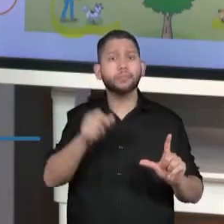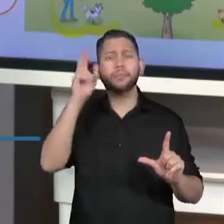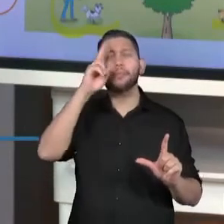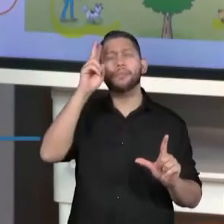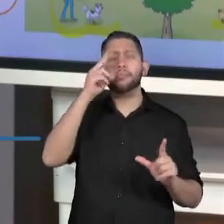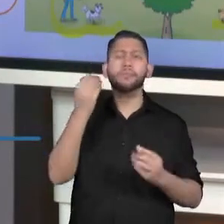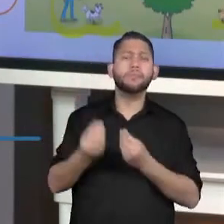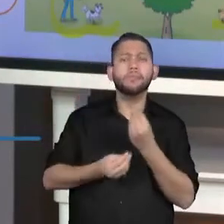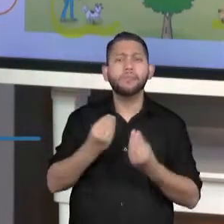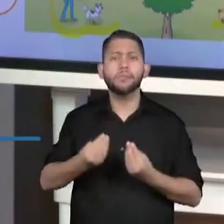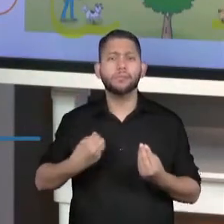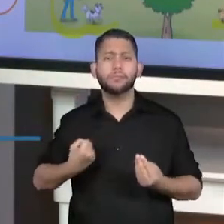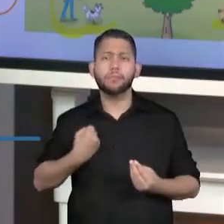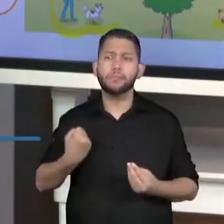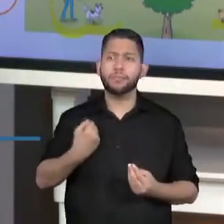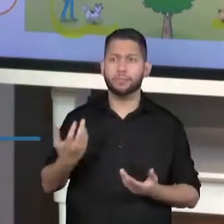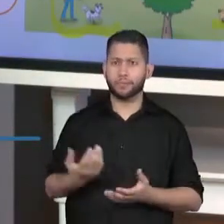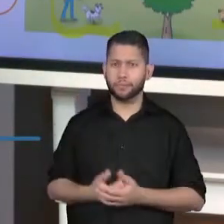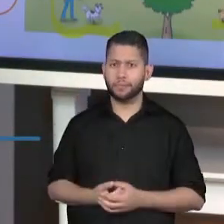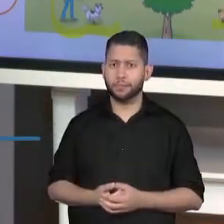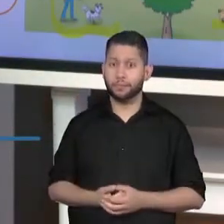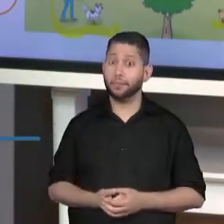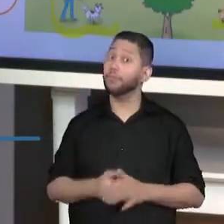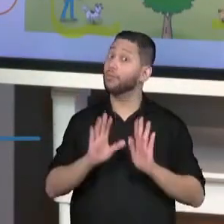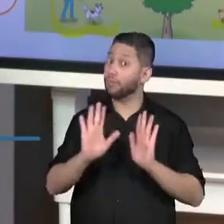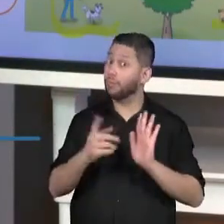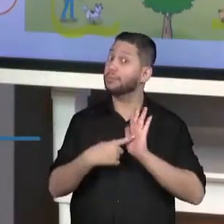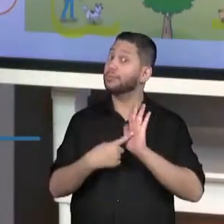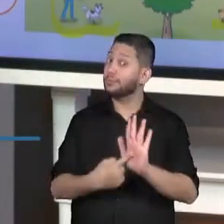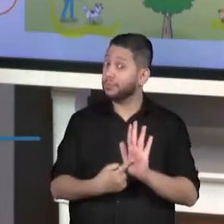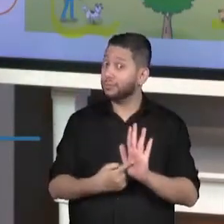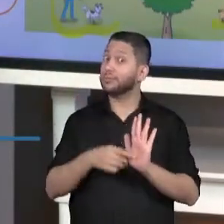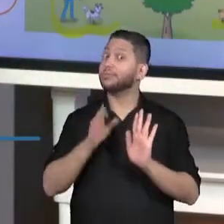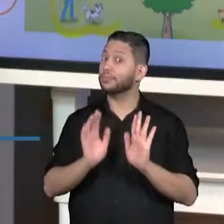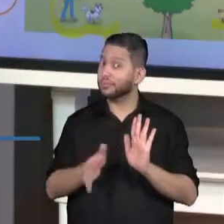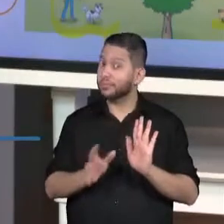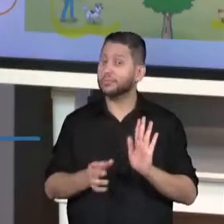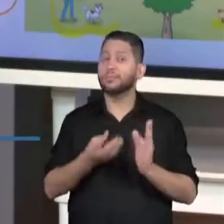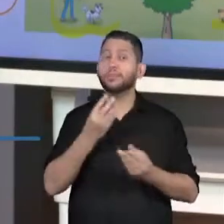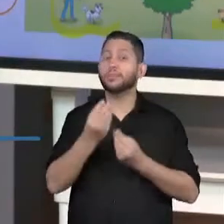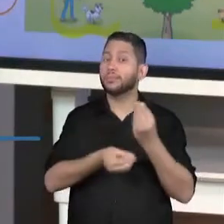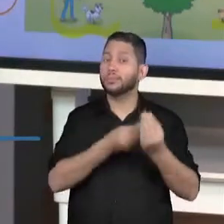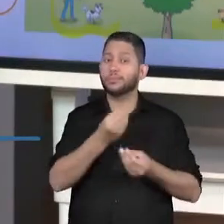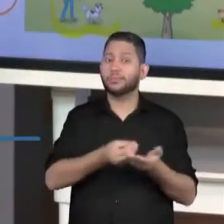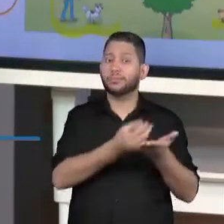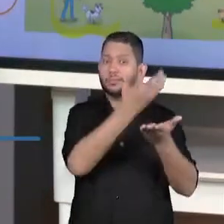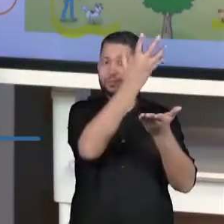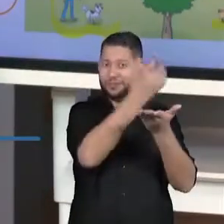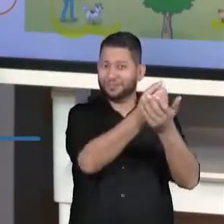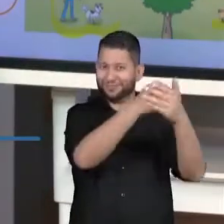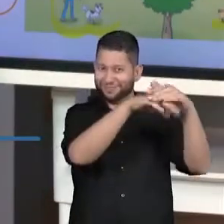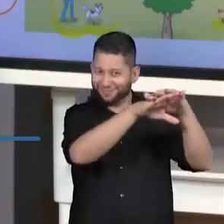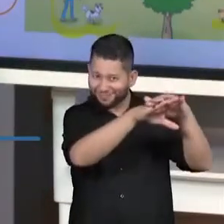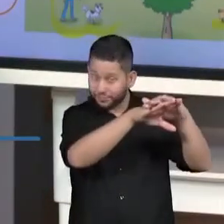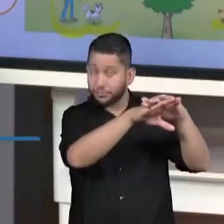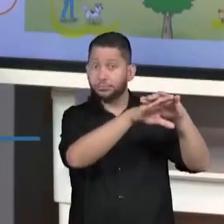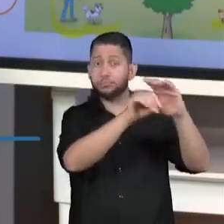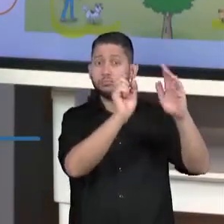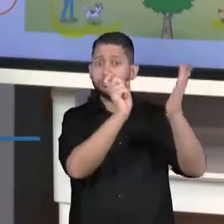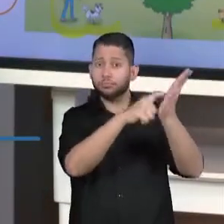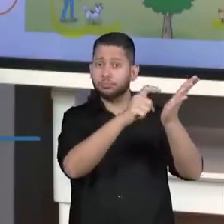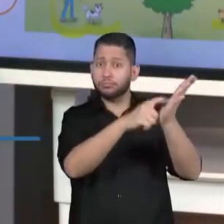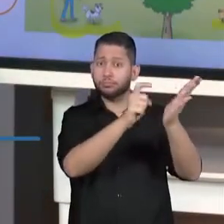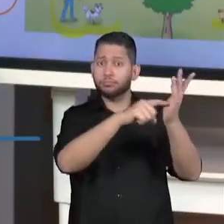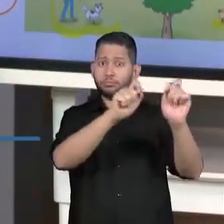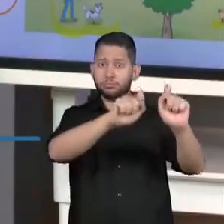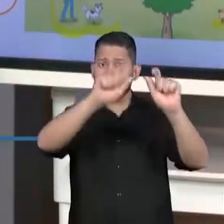para assistir. Repositório, o que é isso? Falei na primeira aula para vocês, né? Repositório. Então, vai lá e usa. Então, vocês perceberam que a gente vai falar sobre